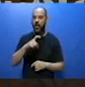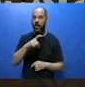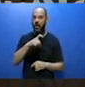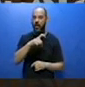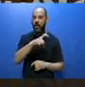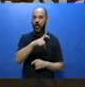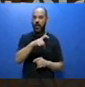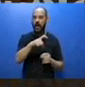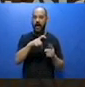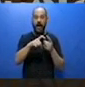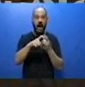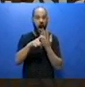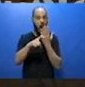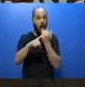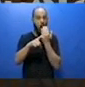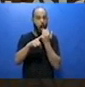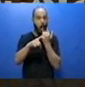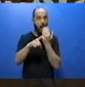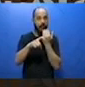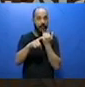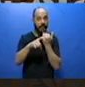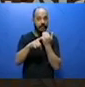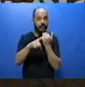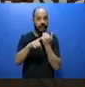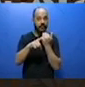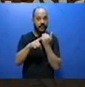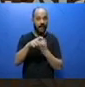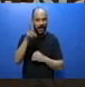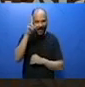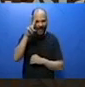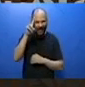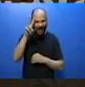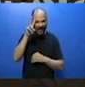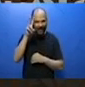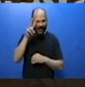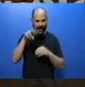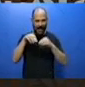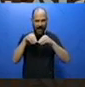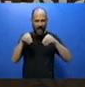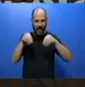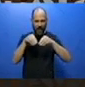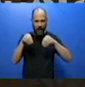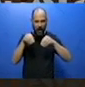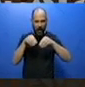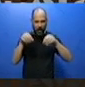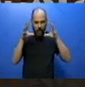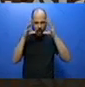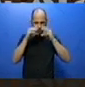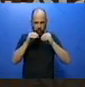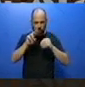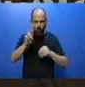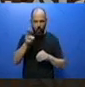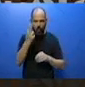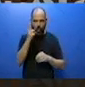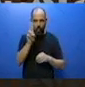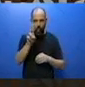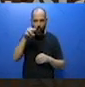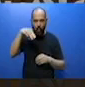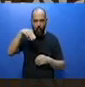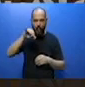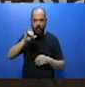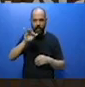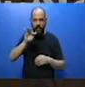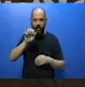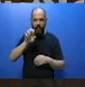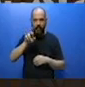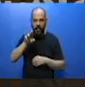se alimentando. Lembra que aquele solo escuro, solo umífero, ele é rico em matéria